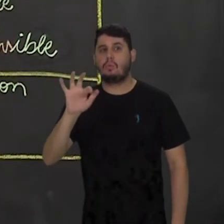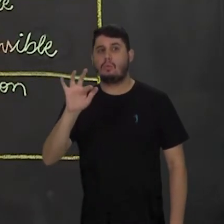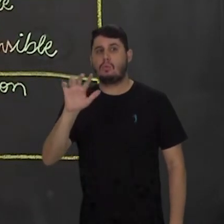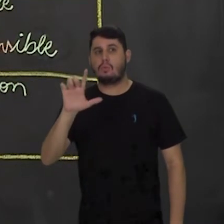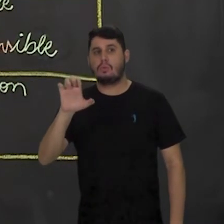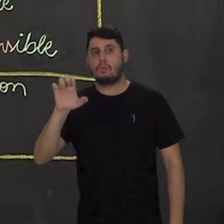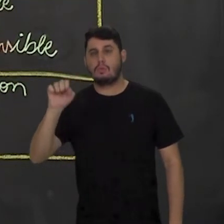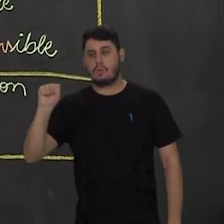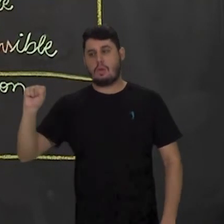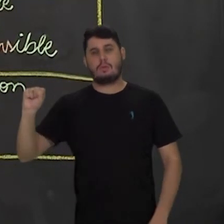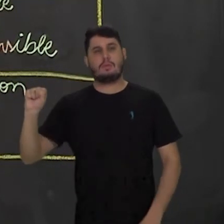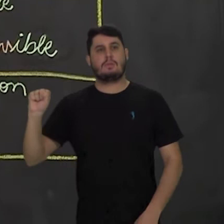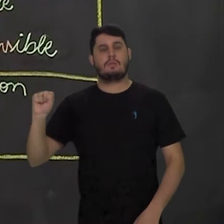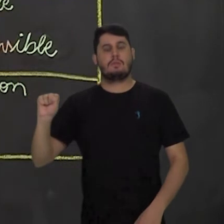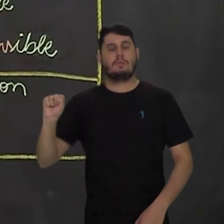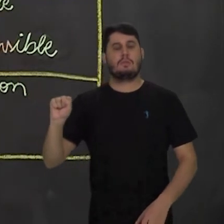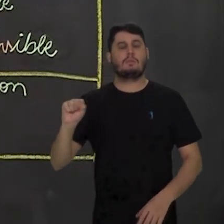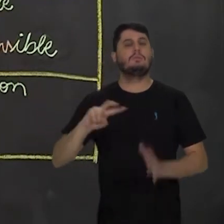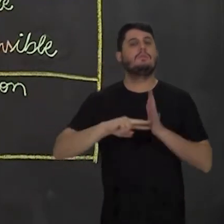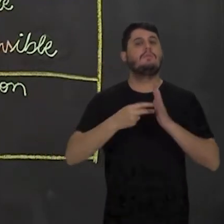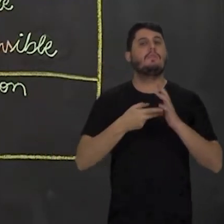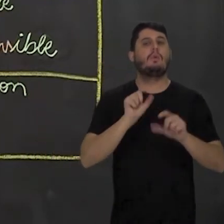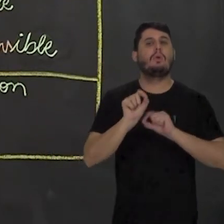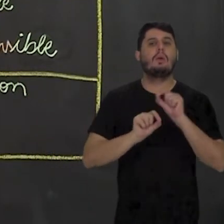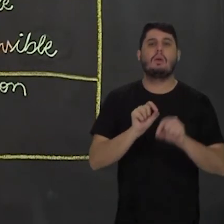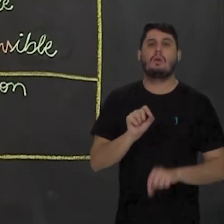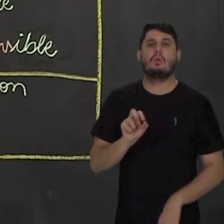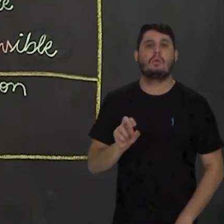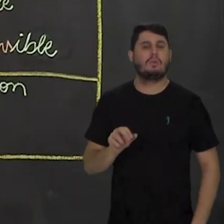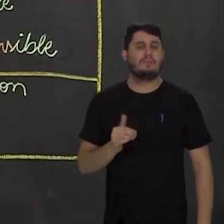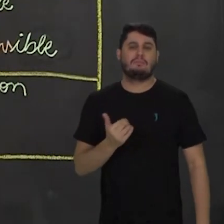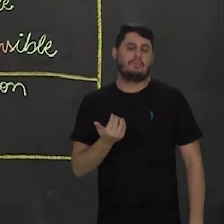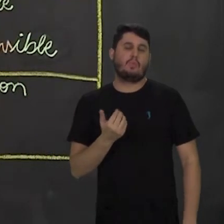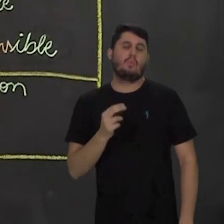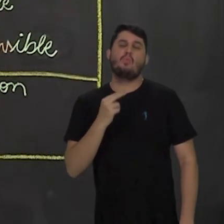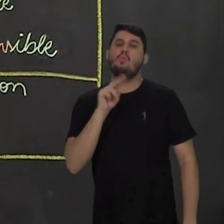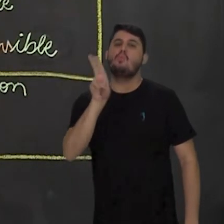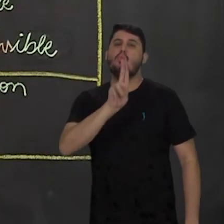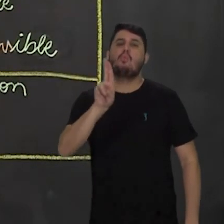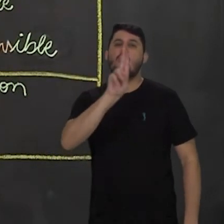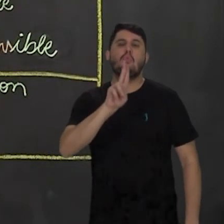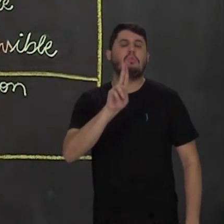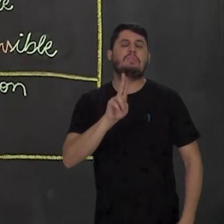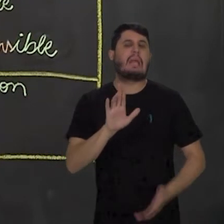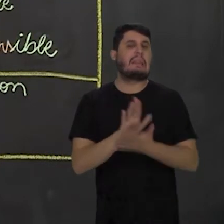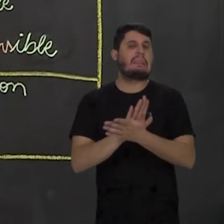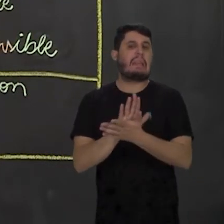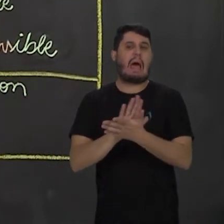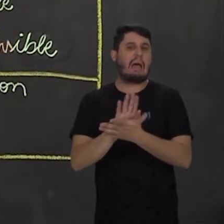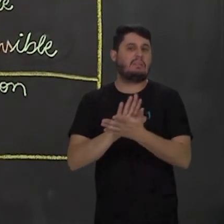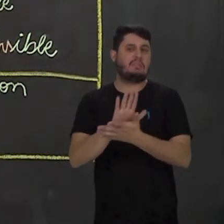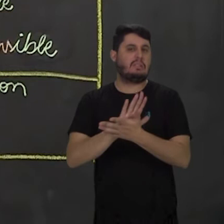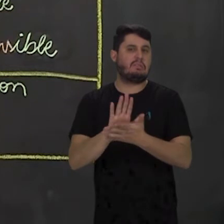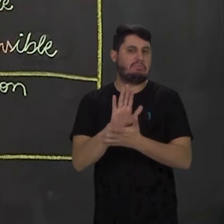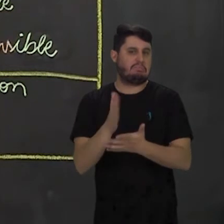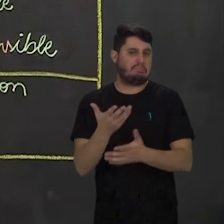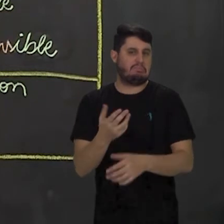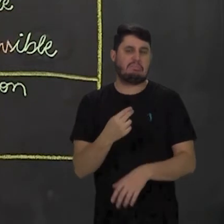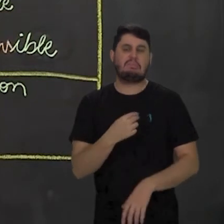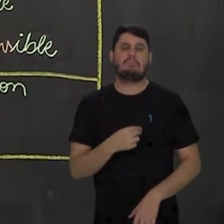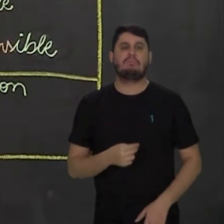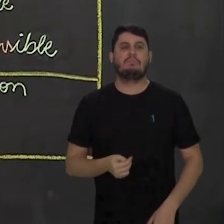porque a coisa ficou sem uso. Ou seja, useless, sem uso. Estou tentando achar uma tradução